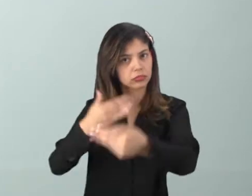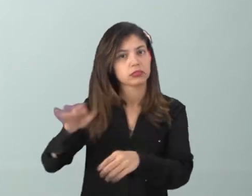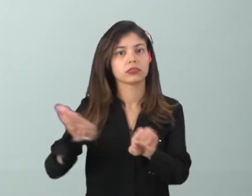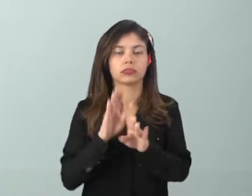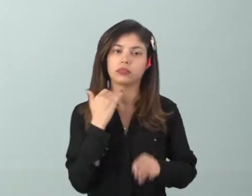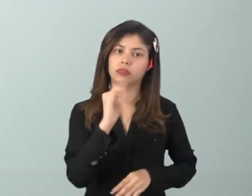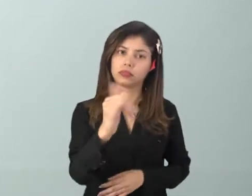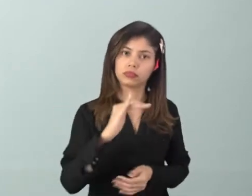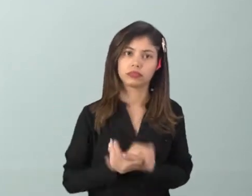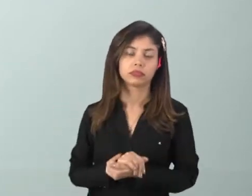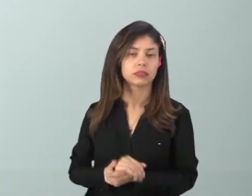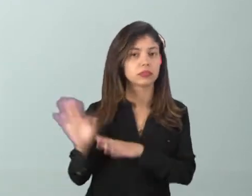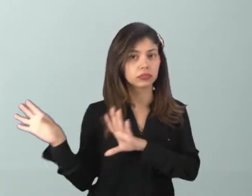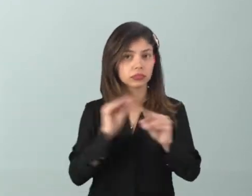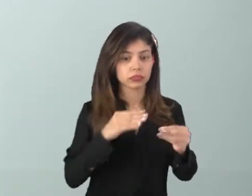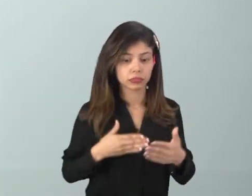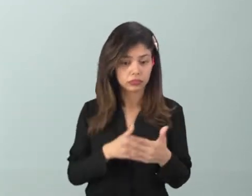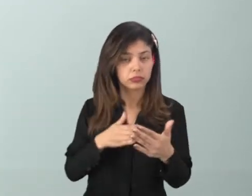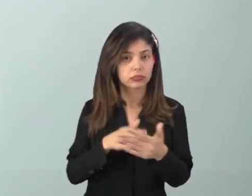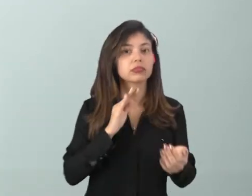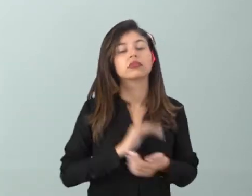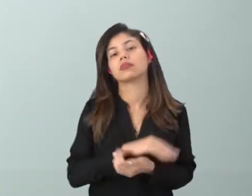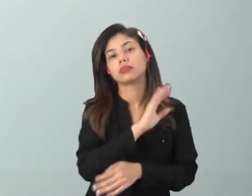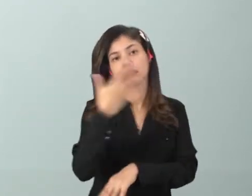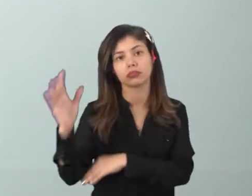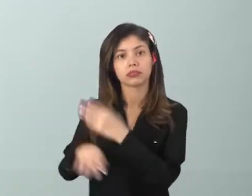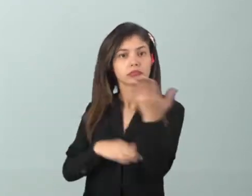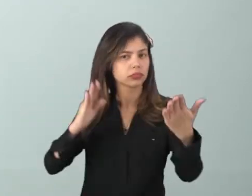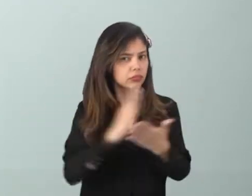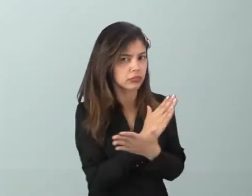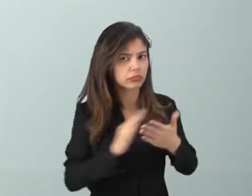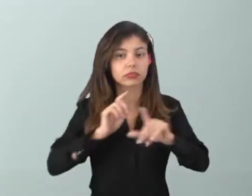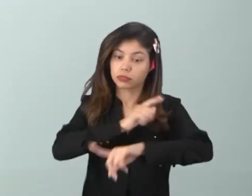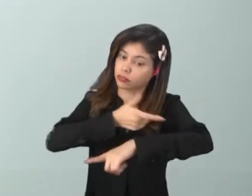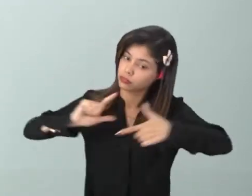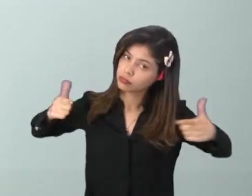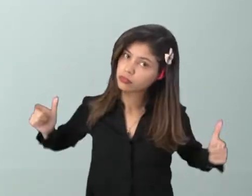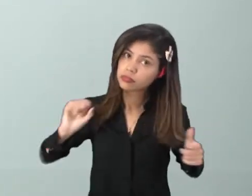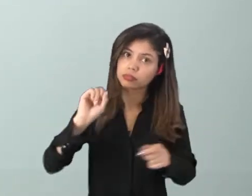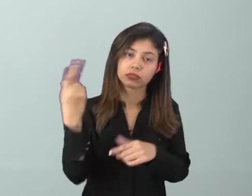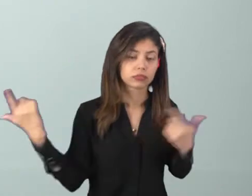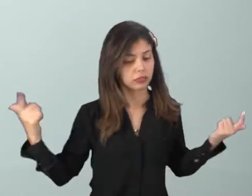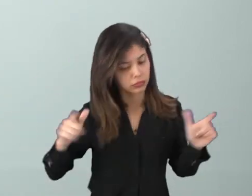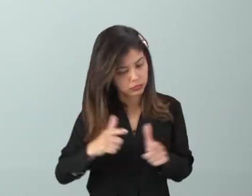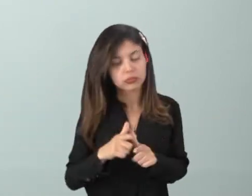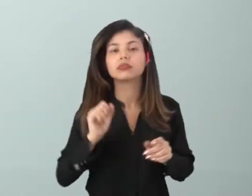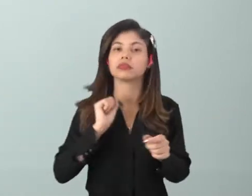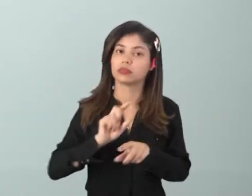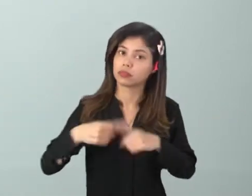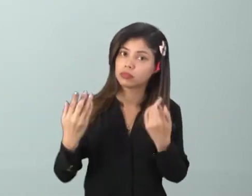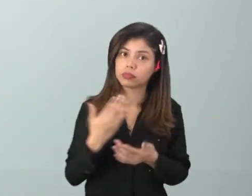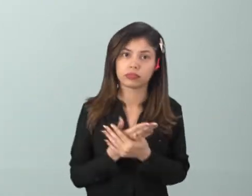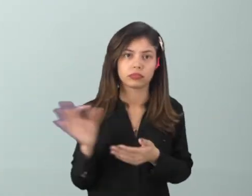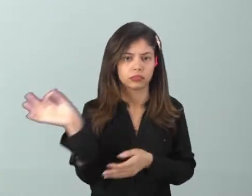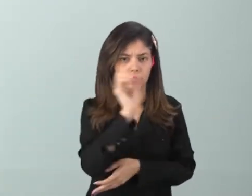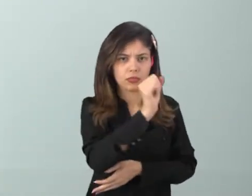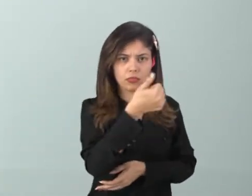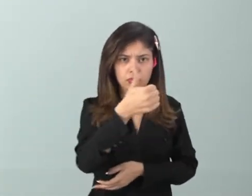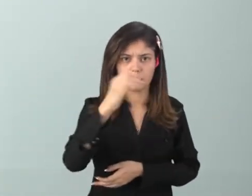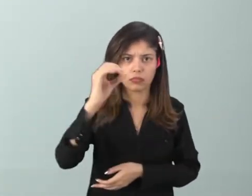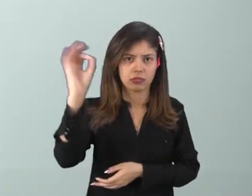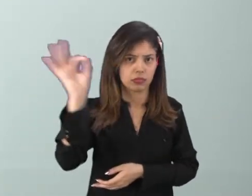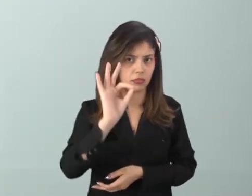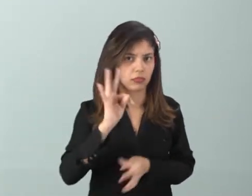de produção de energia, ele tem impactos ambientais, tá? Alguns em maior escala, outros em menor escala, mas nenhum é